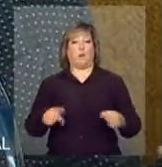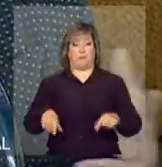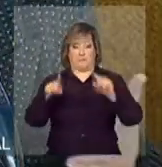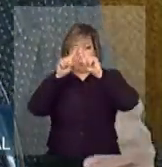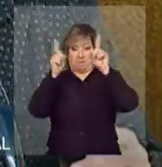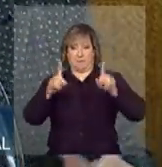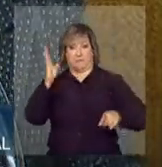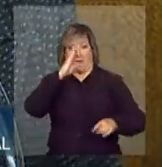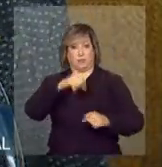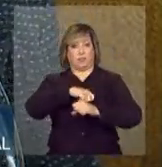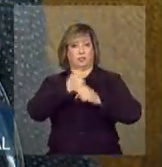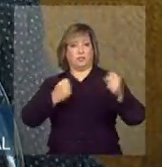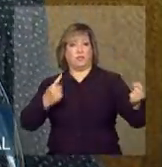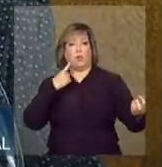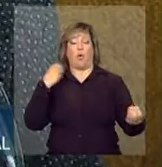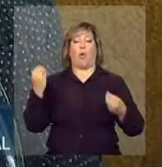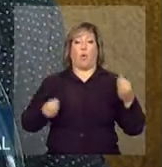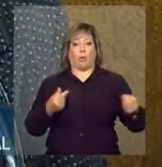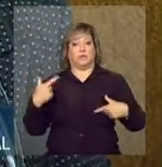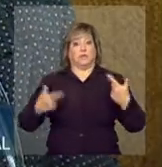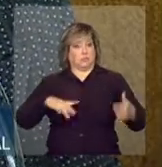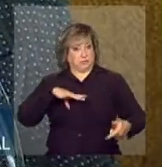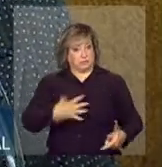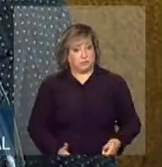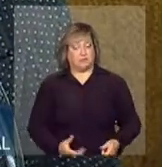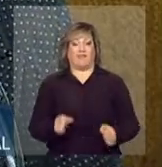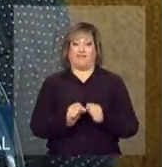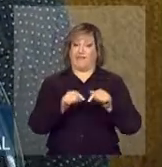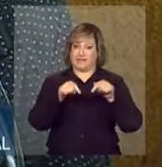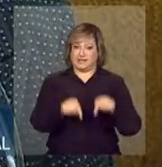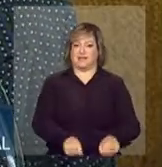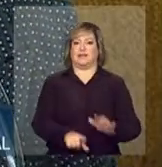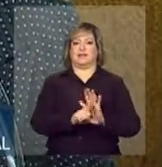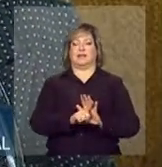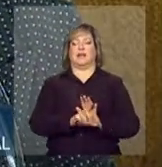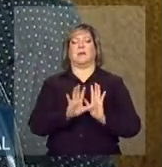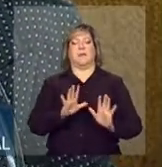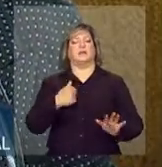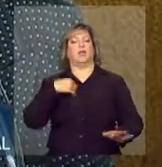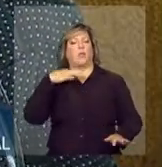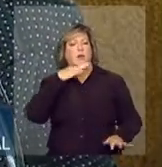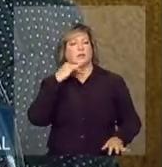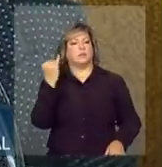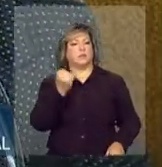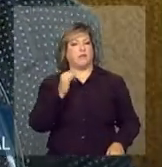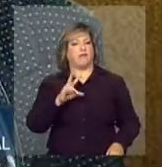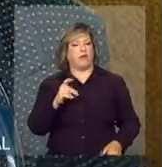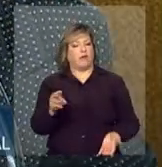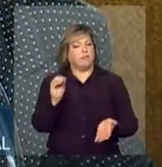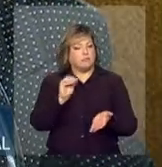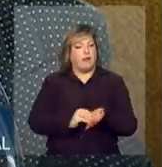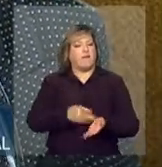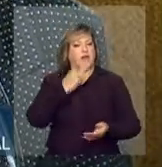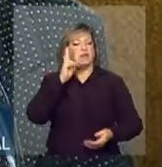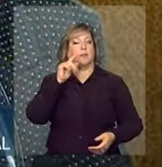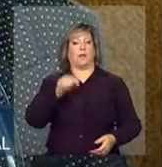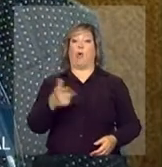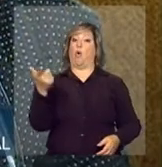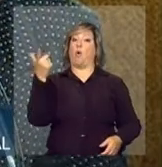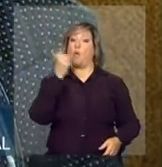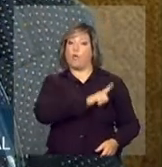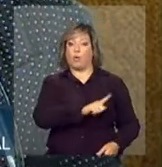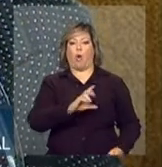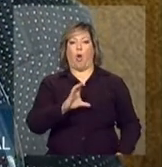continental, dar conta desse desafio que é executar? Mas eu acho que valia a pena a gente registrar isso, essa conquista, que